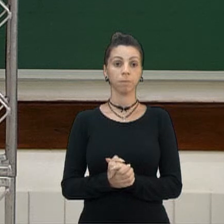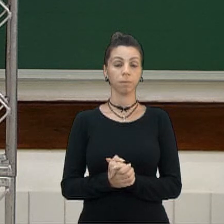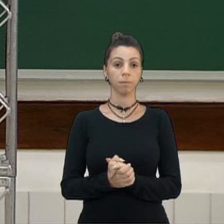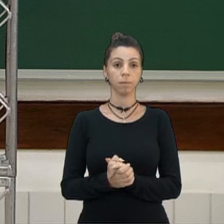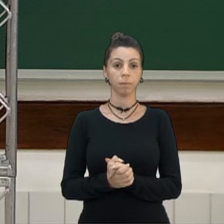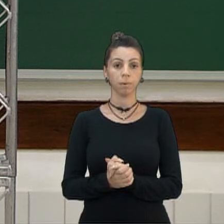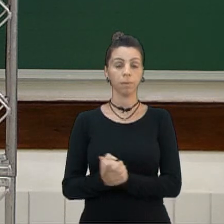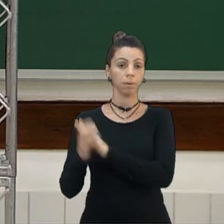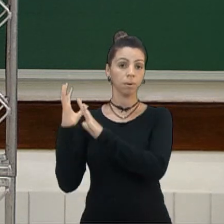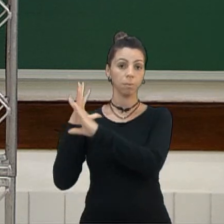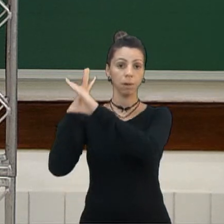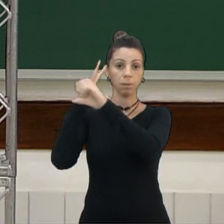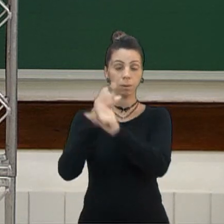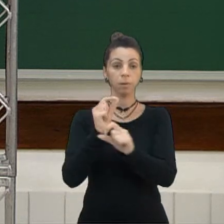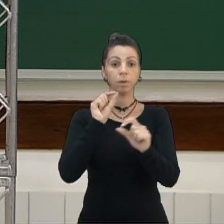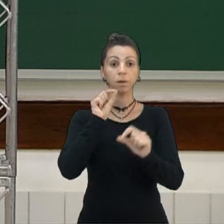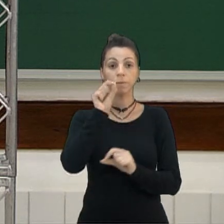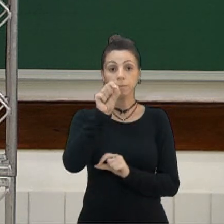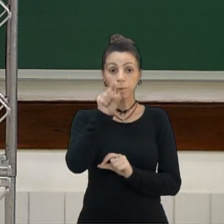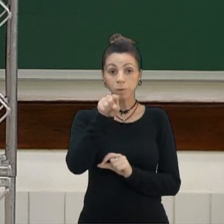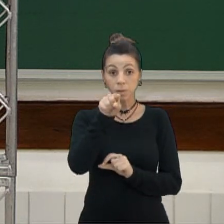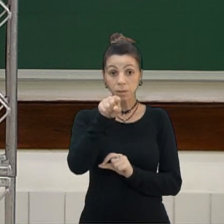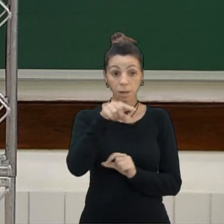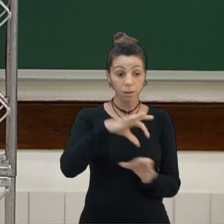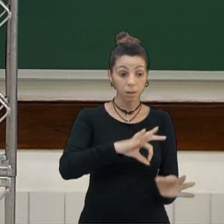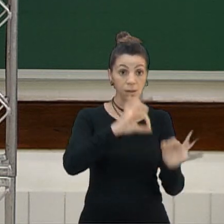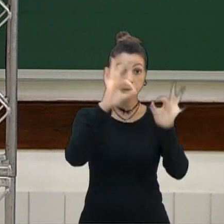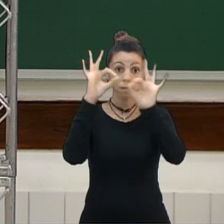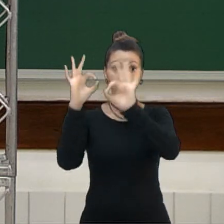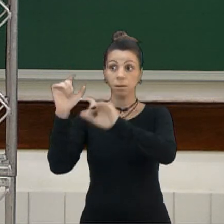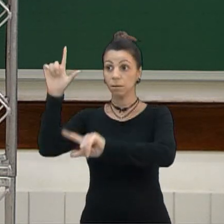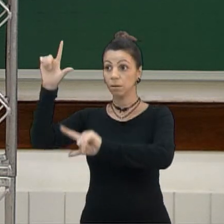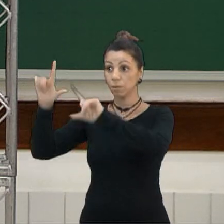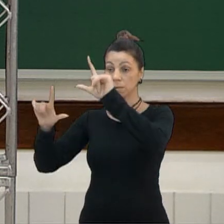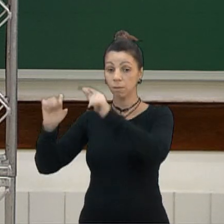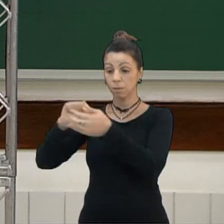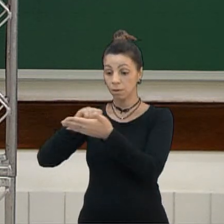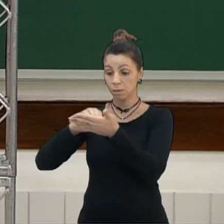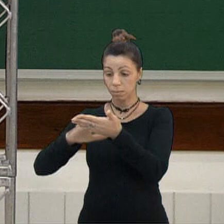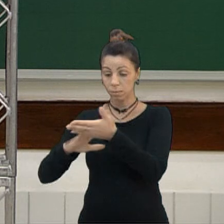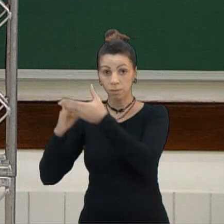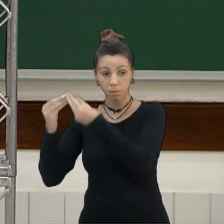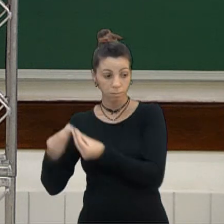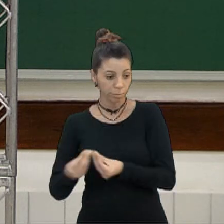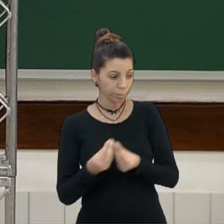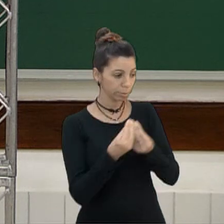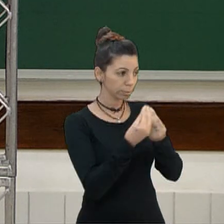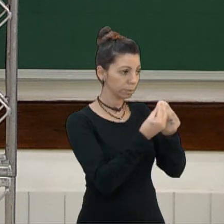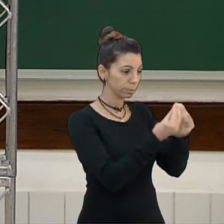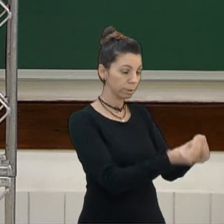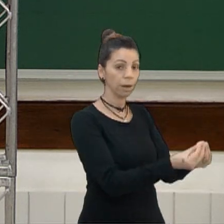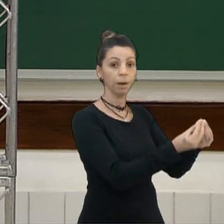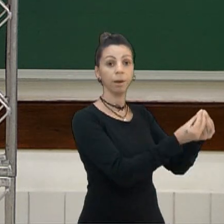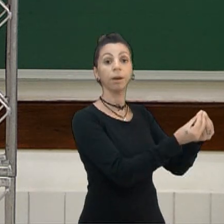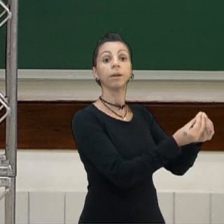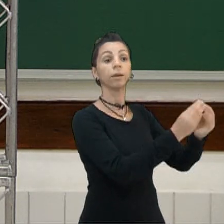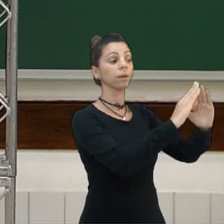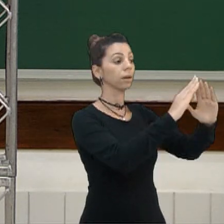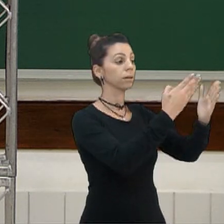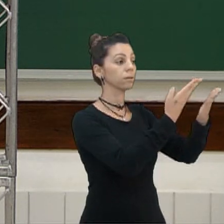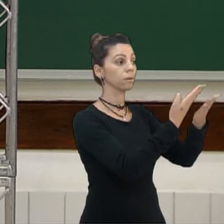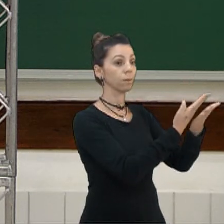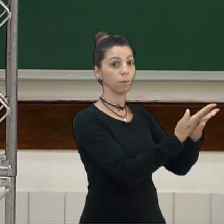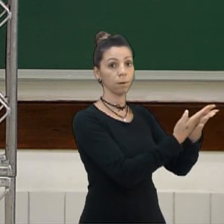que estão assistindo pela televisão, que devem entregar as suas atividades na escola ou também fazer